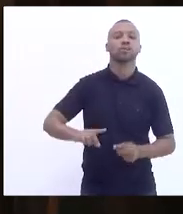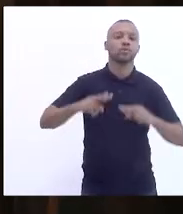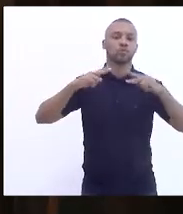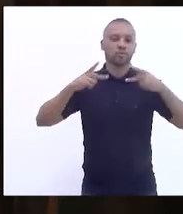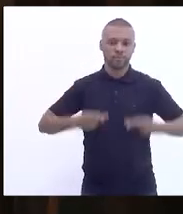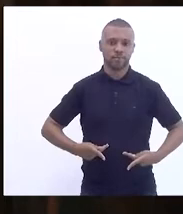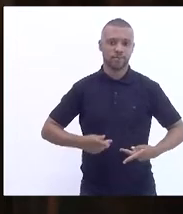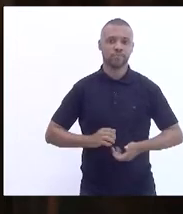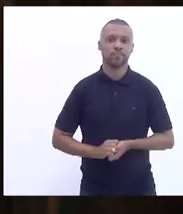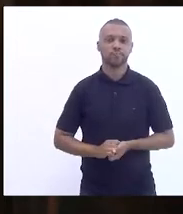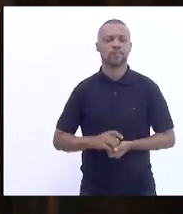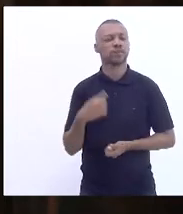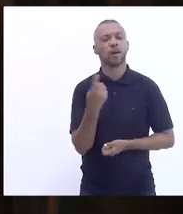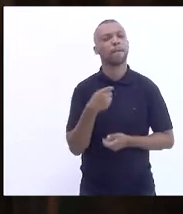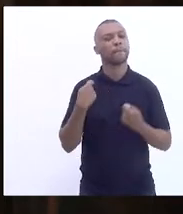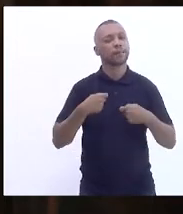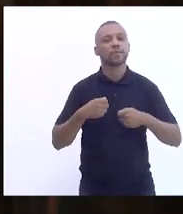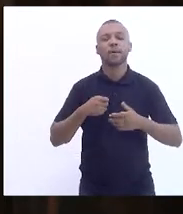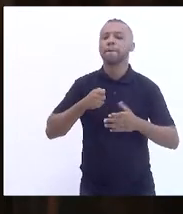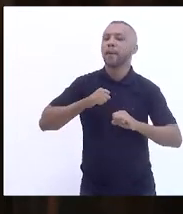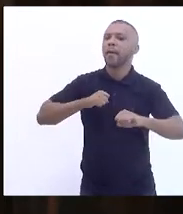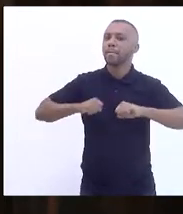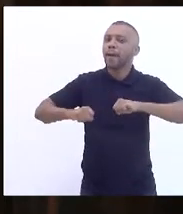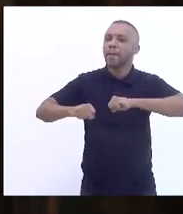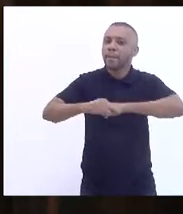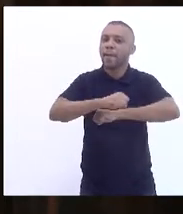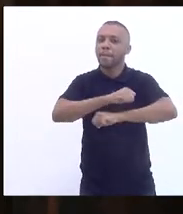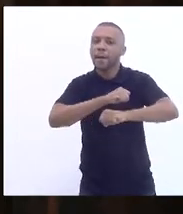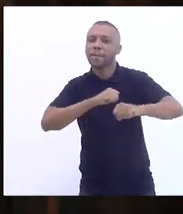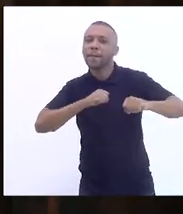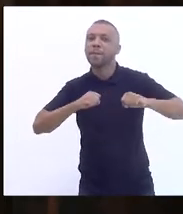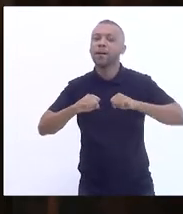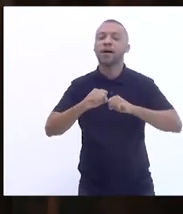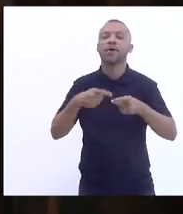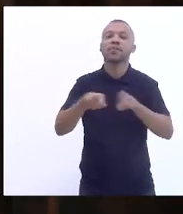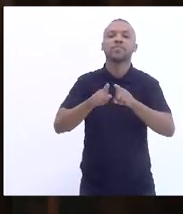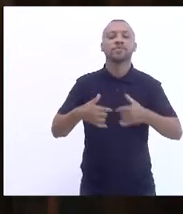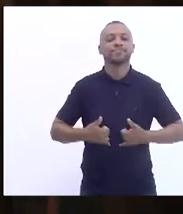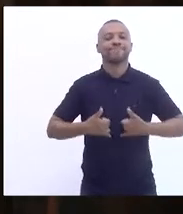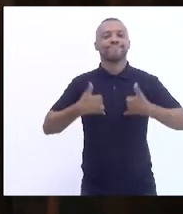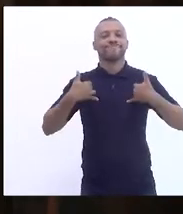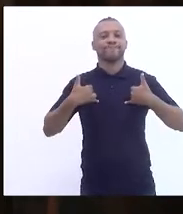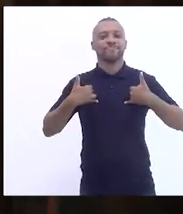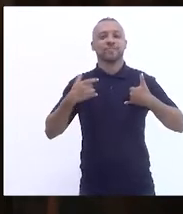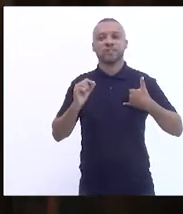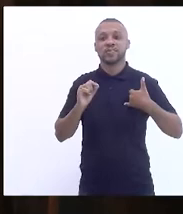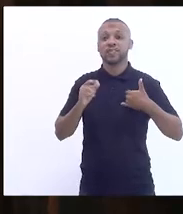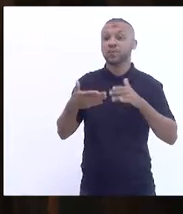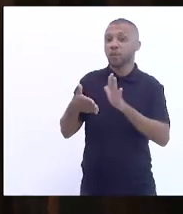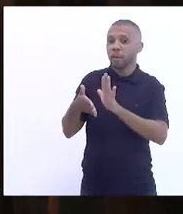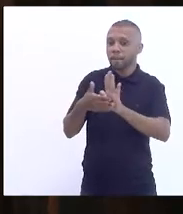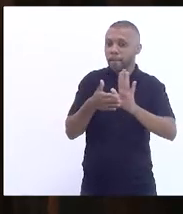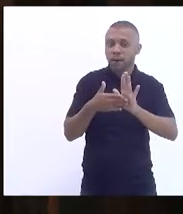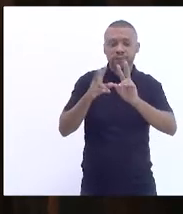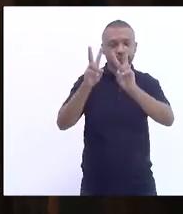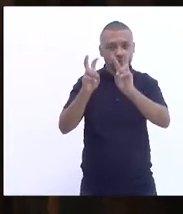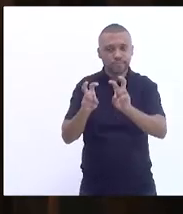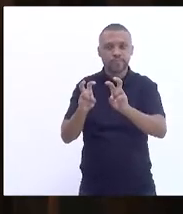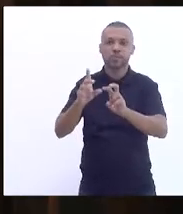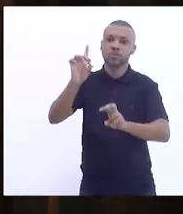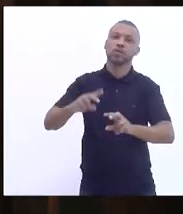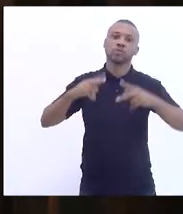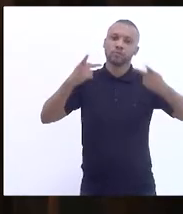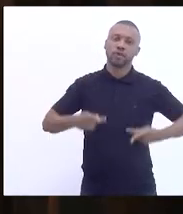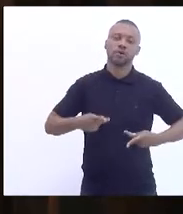gente precisa estar é lutando para isso e também gostaria aqui é e numa pauta sobre direitos humanos também